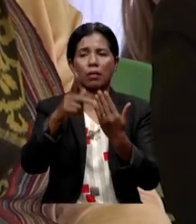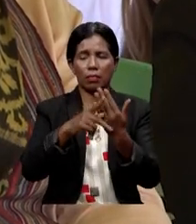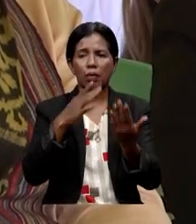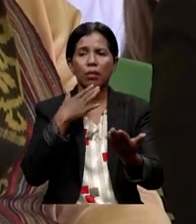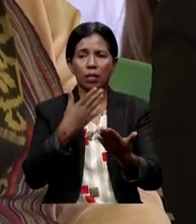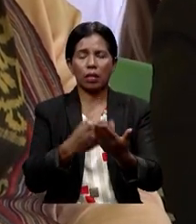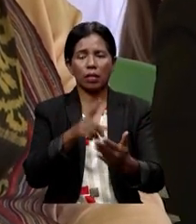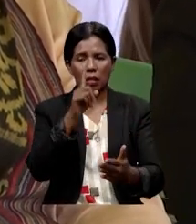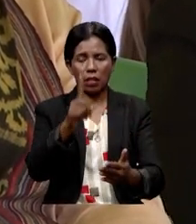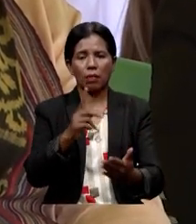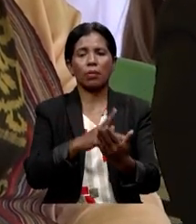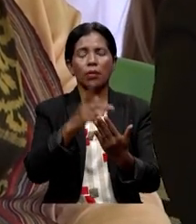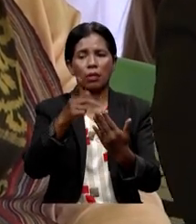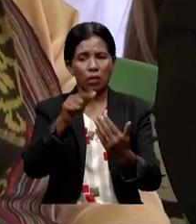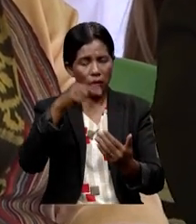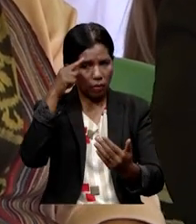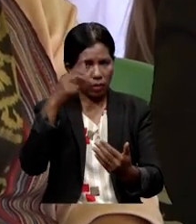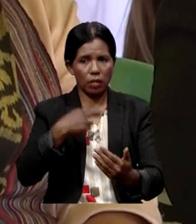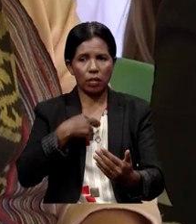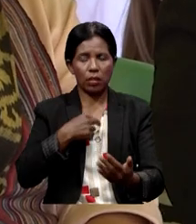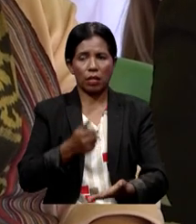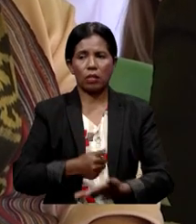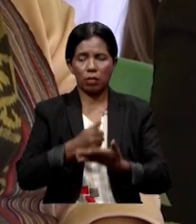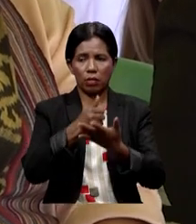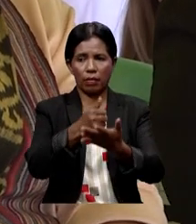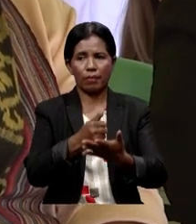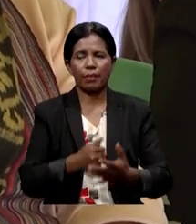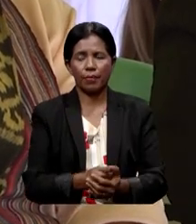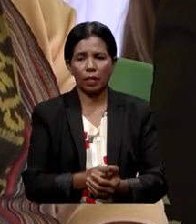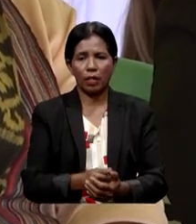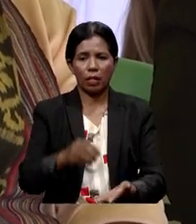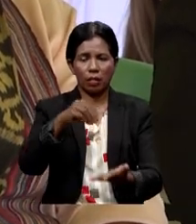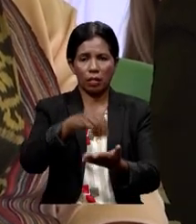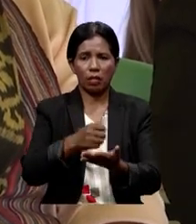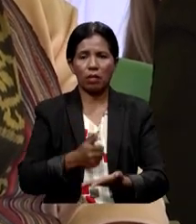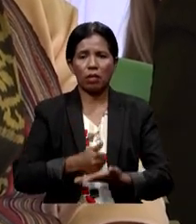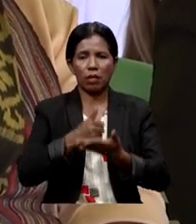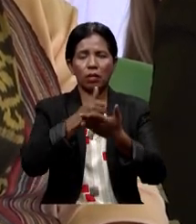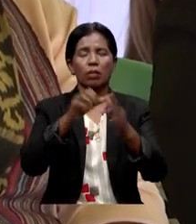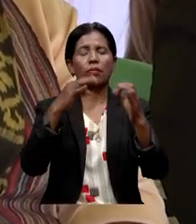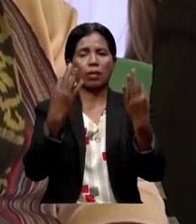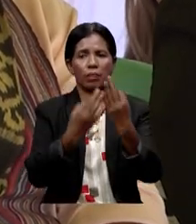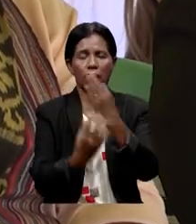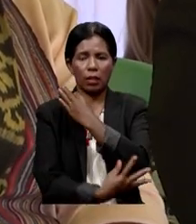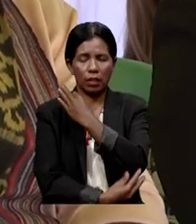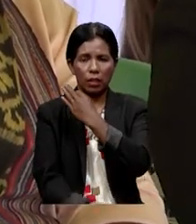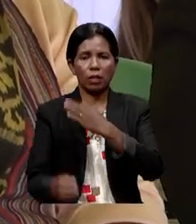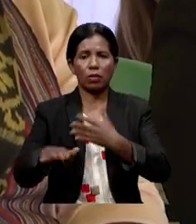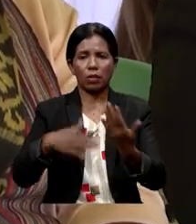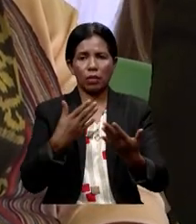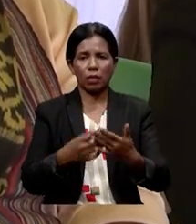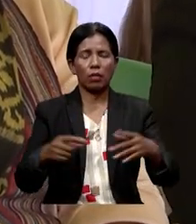a programa na vez governo, lá se apoia. A tu tal mata a família aqui a Xira,